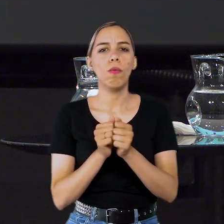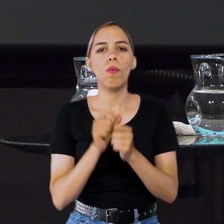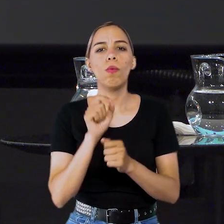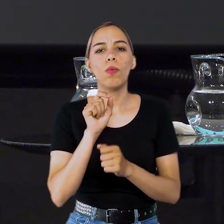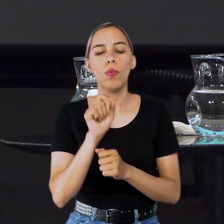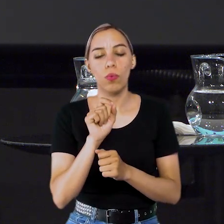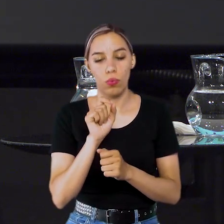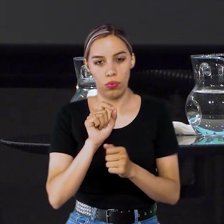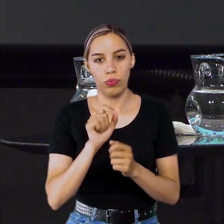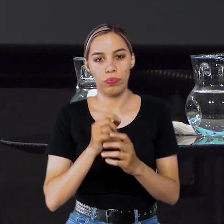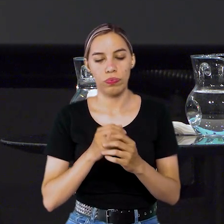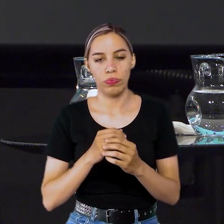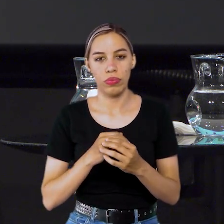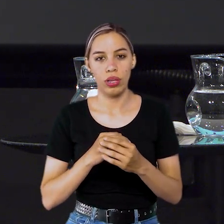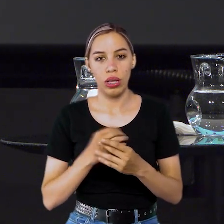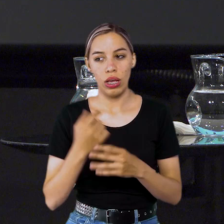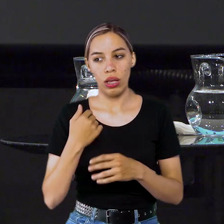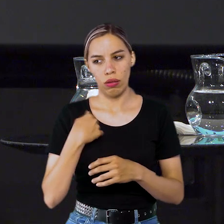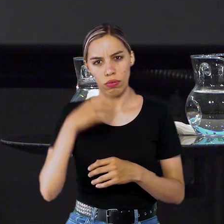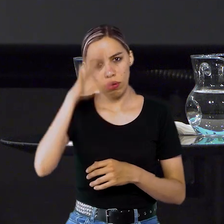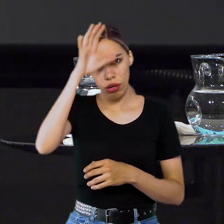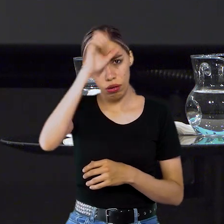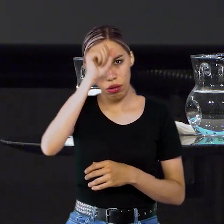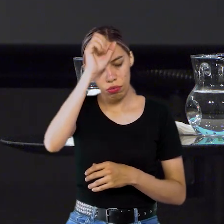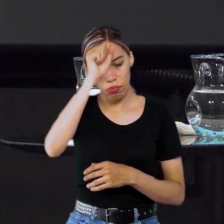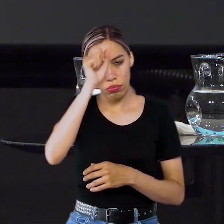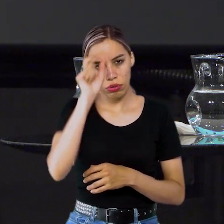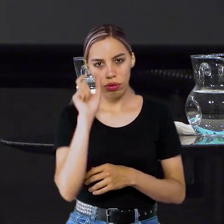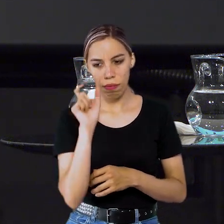é uma palavra que eu aprendi que era